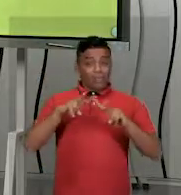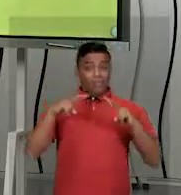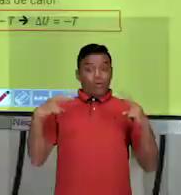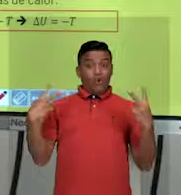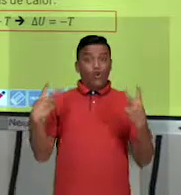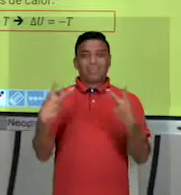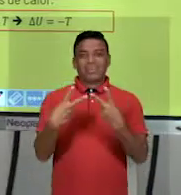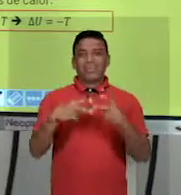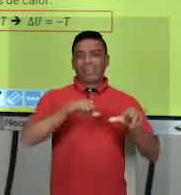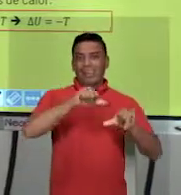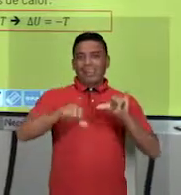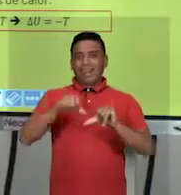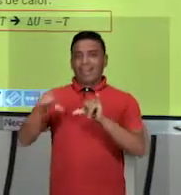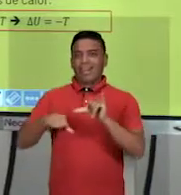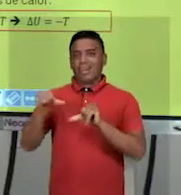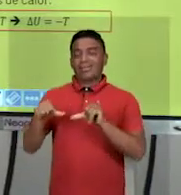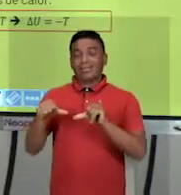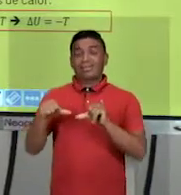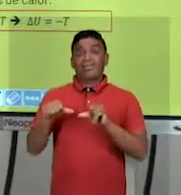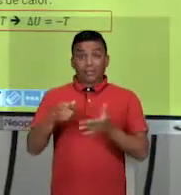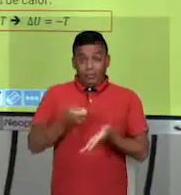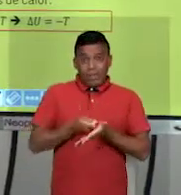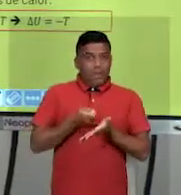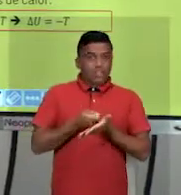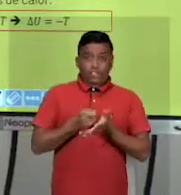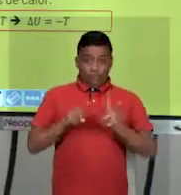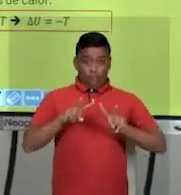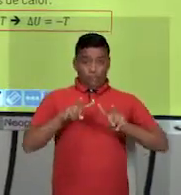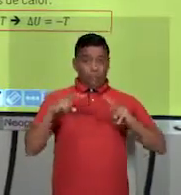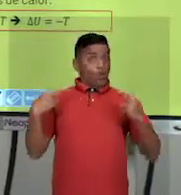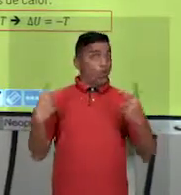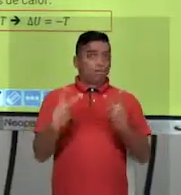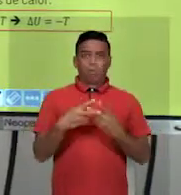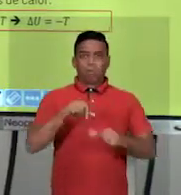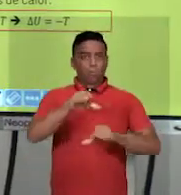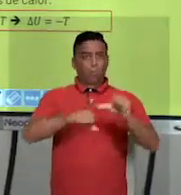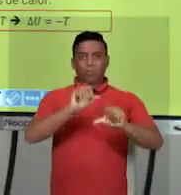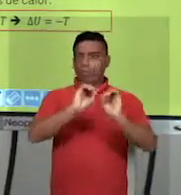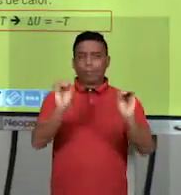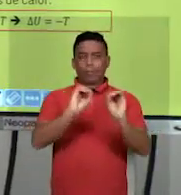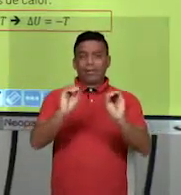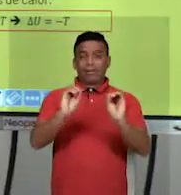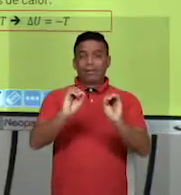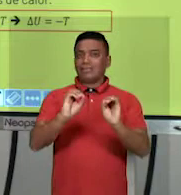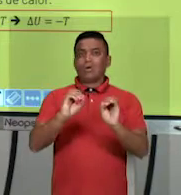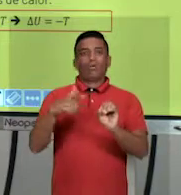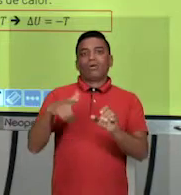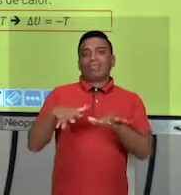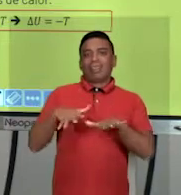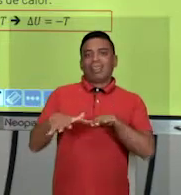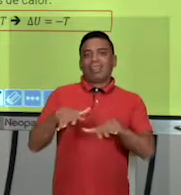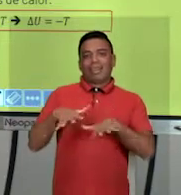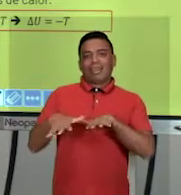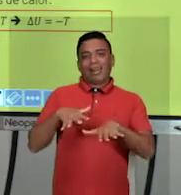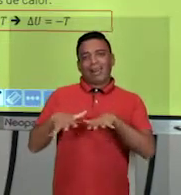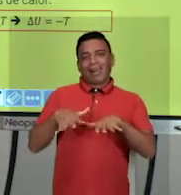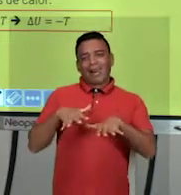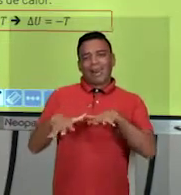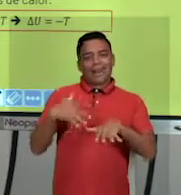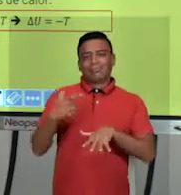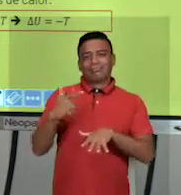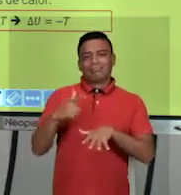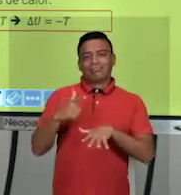Então, se nós estamos garantindo aqui que o volume não variou, não vai haver trabalho. Então,